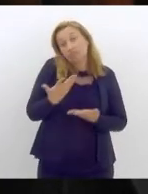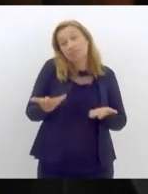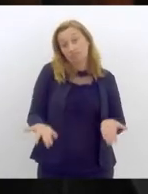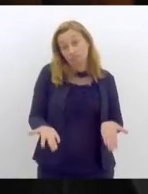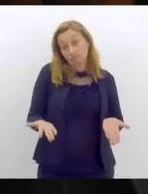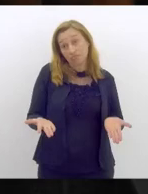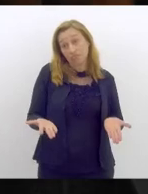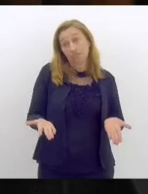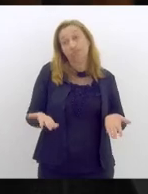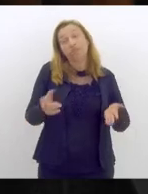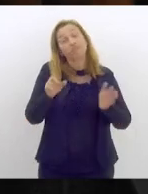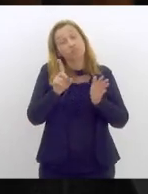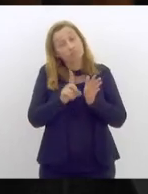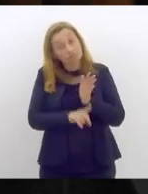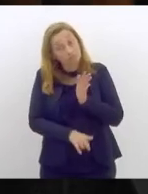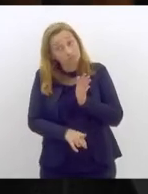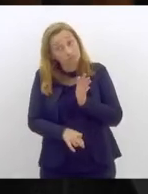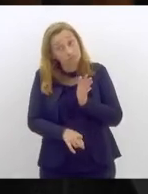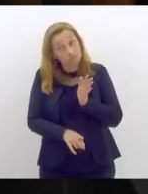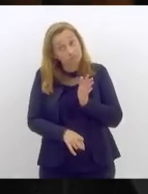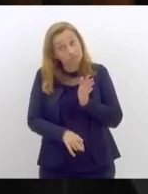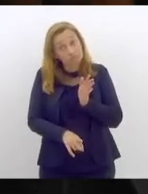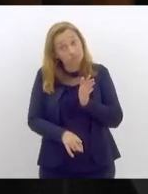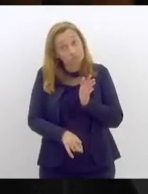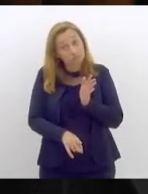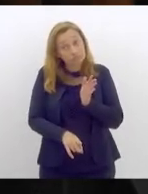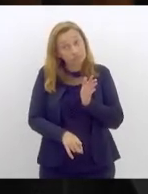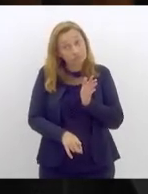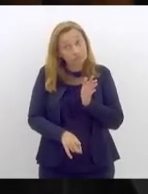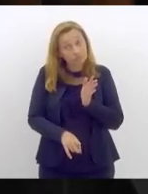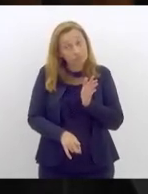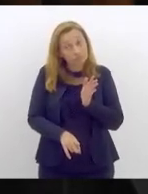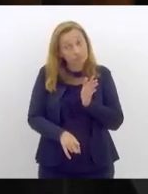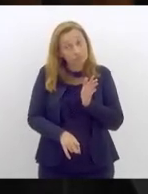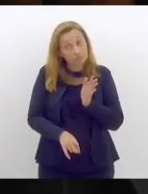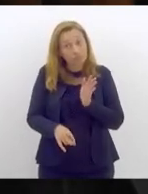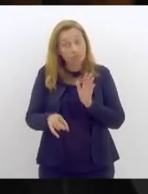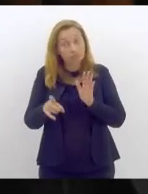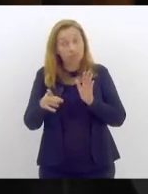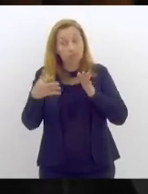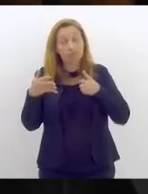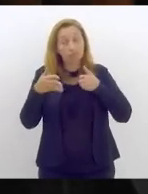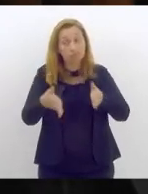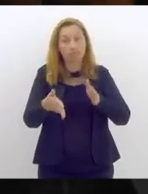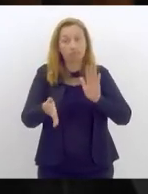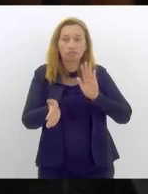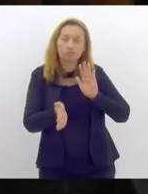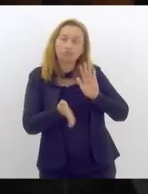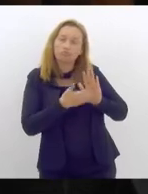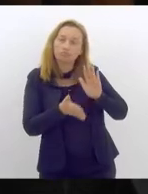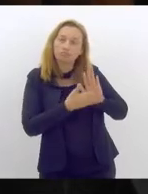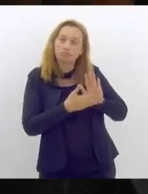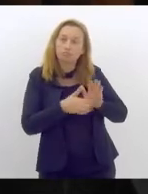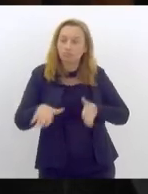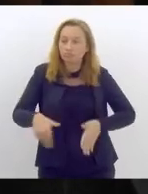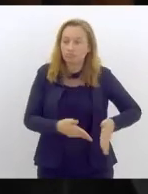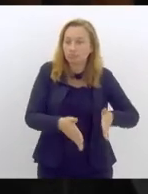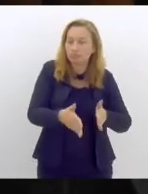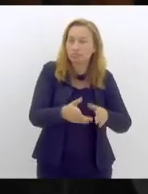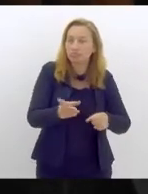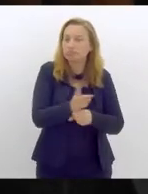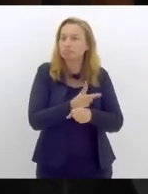e muito menos relevância passam ter as propostas a gente tá querendo botar buscar caminho